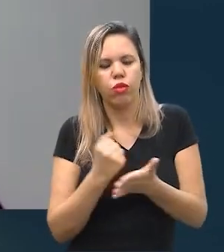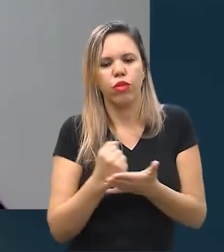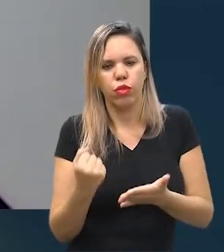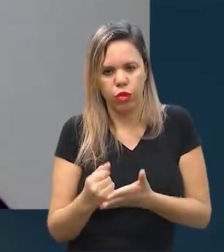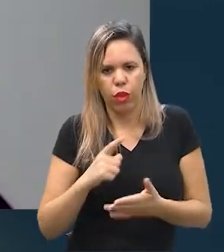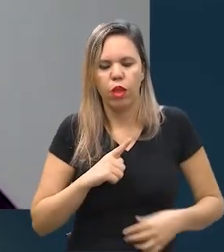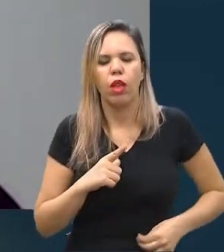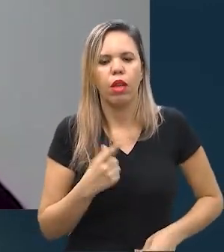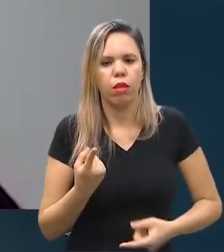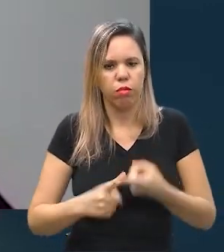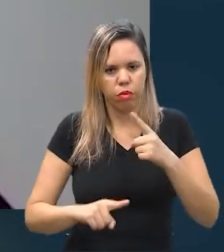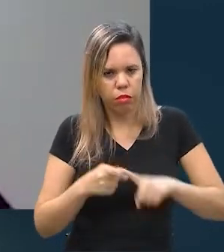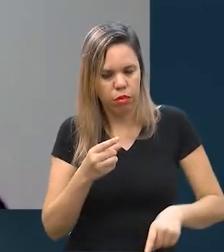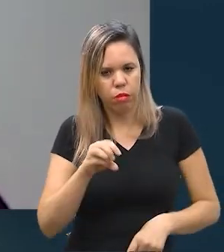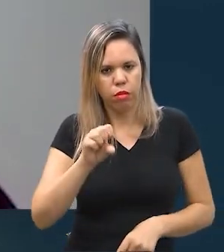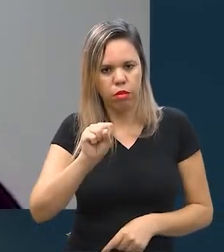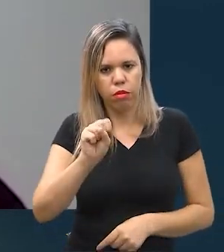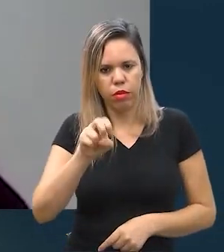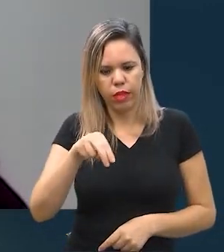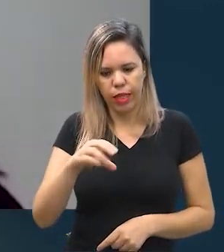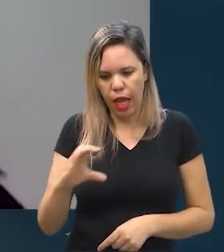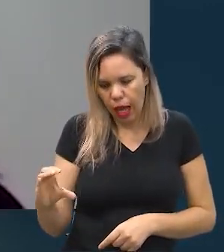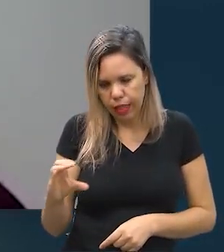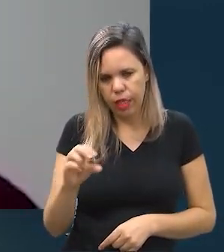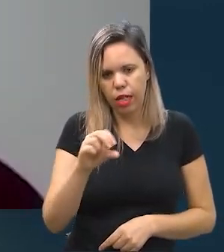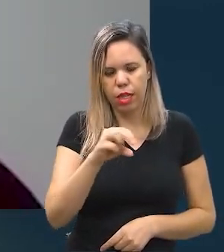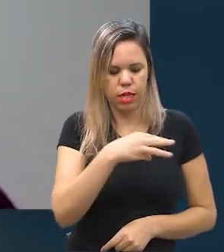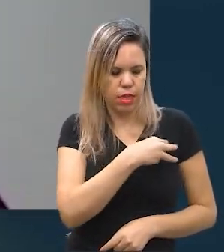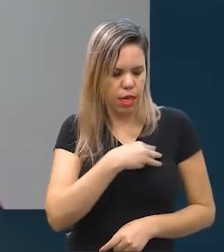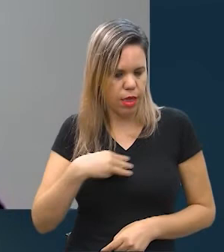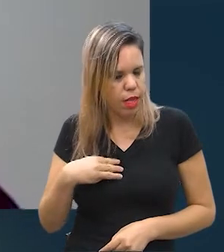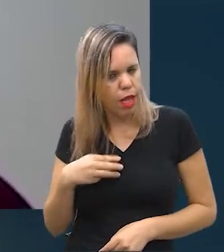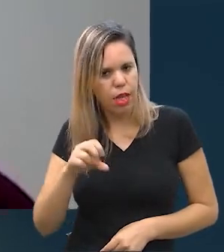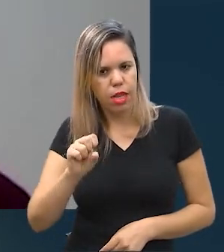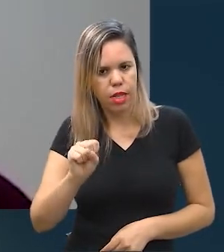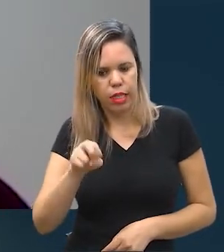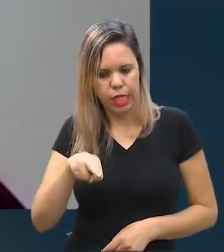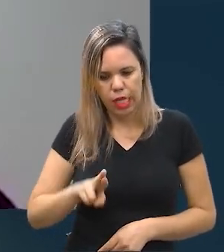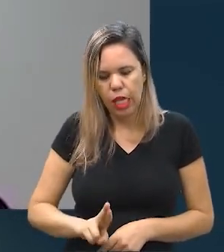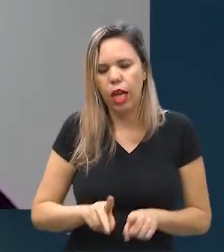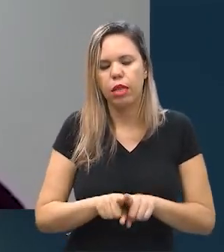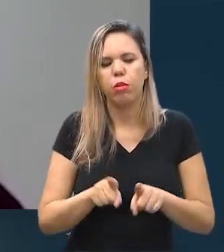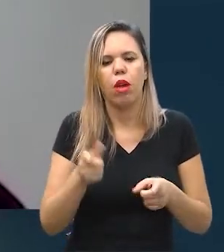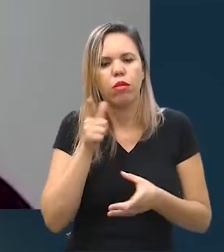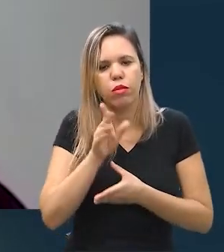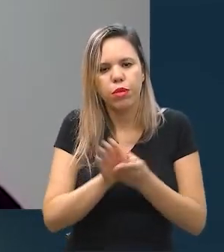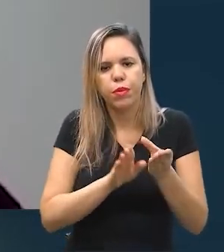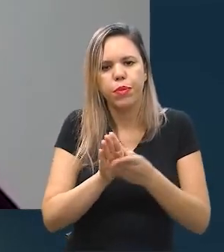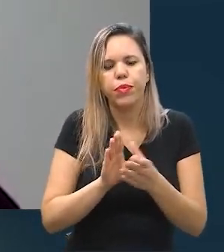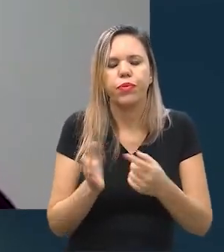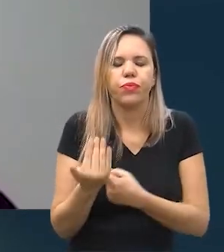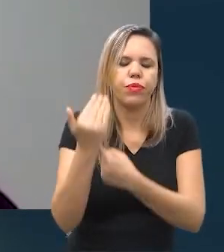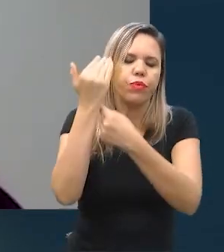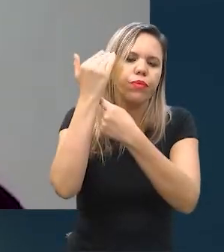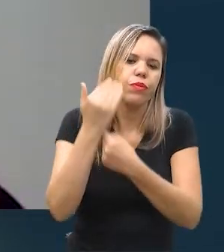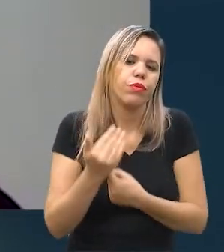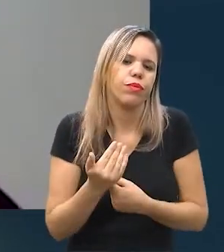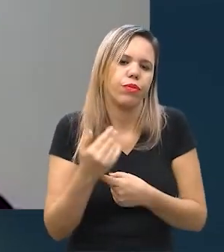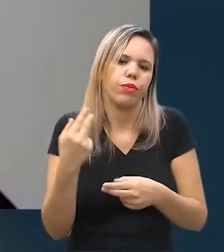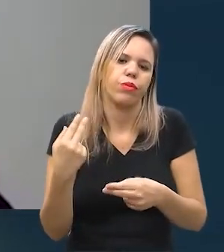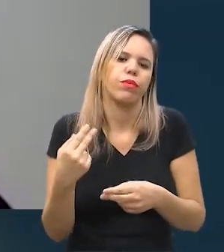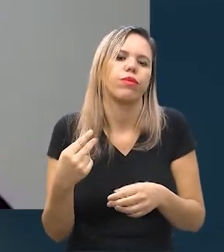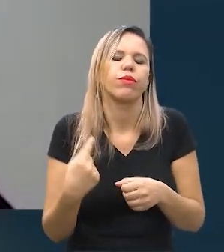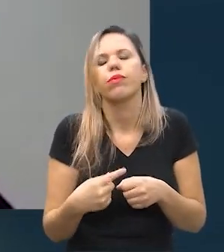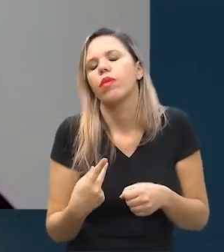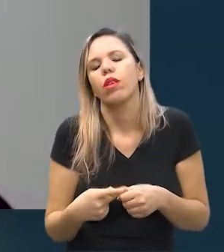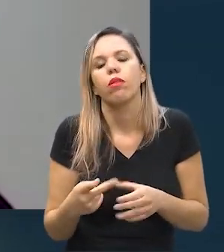tem parcerias aí com o Senac, com o Senai, com o Senar, a gente consegue trazer orientações tecnológicas para esses